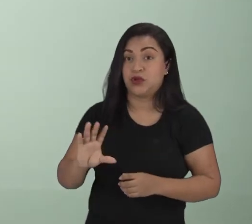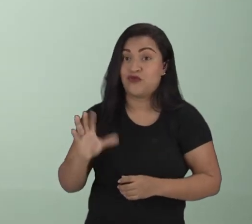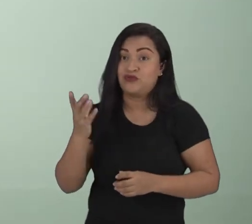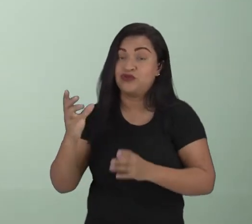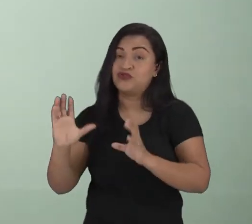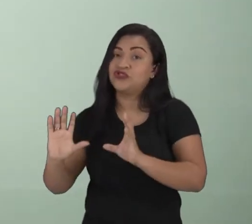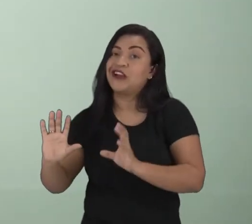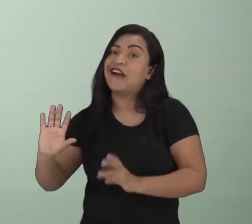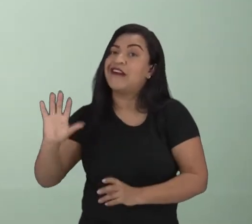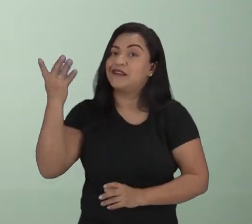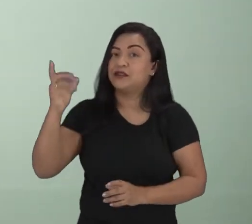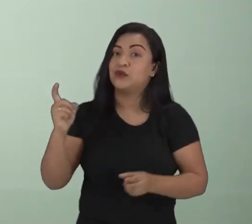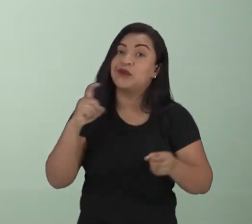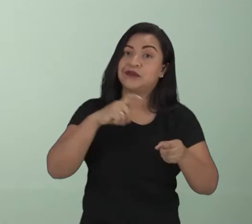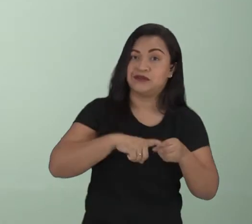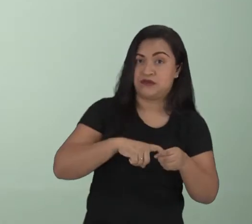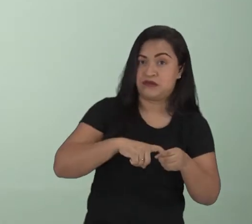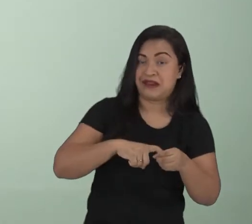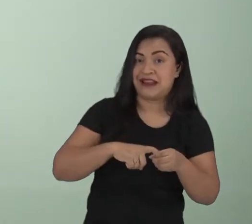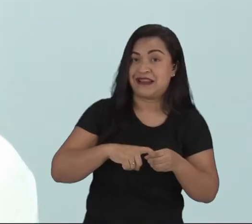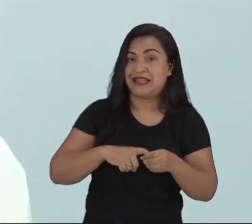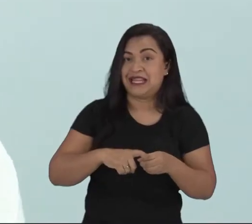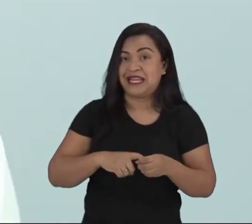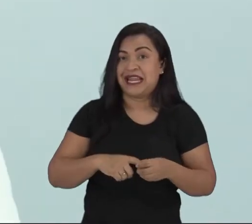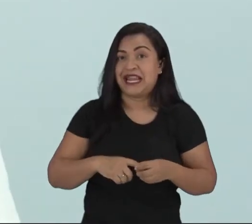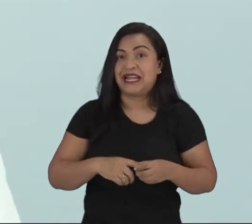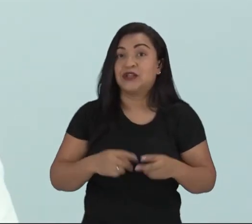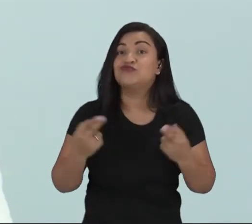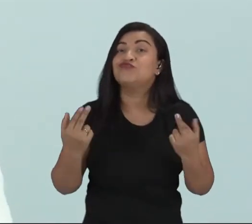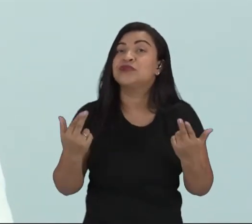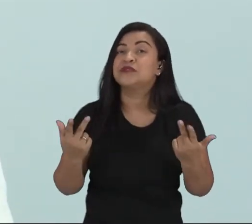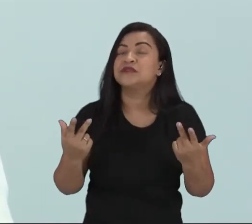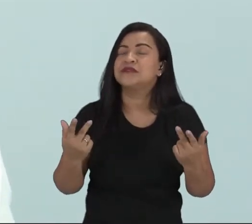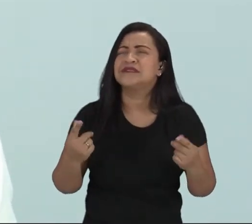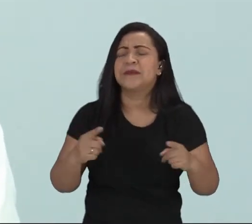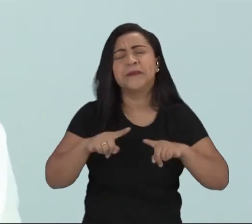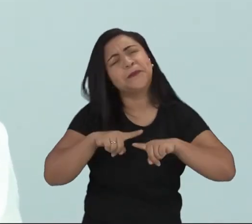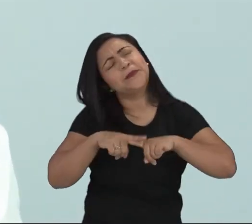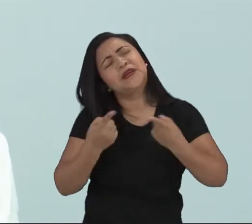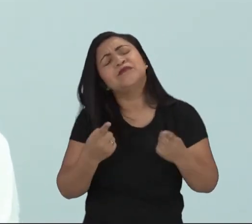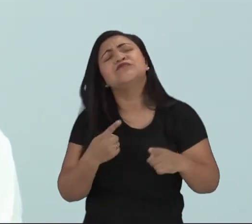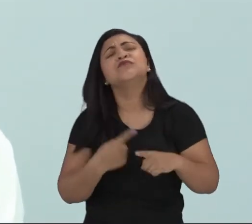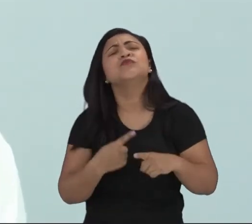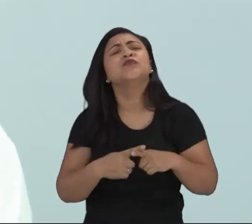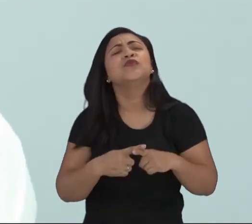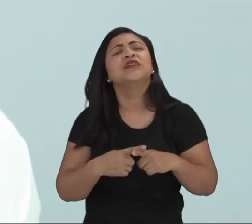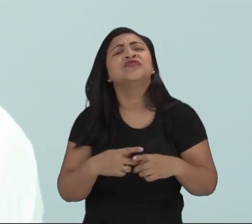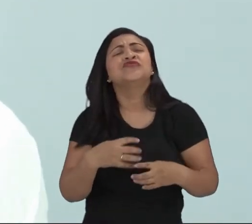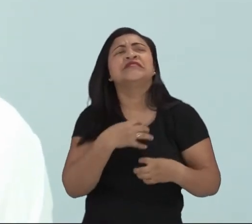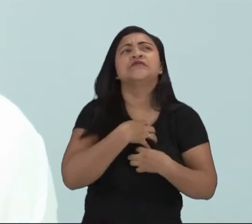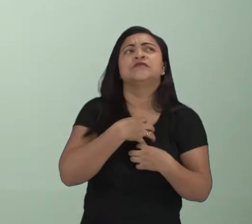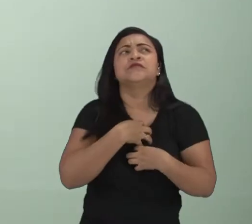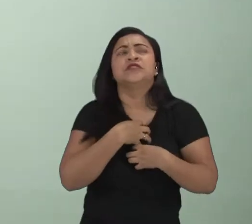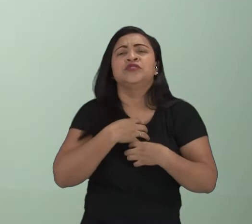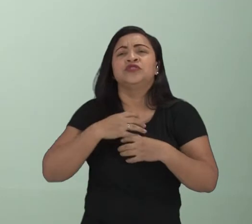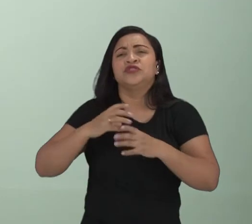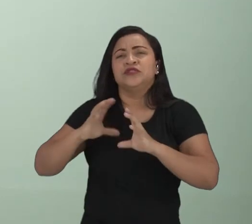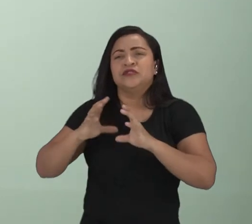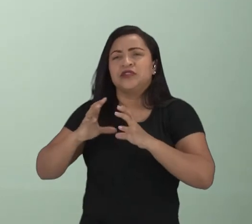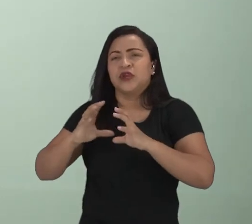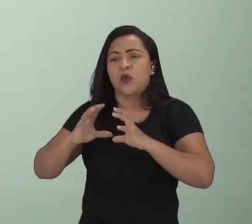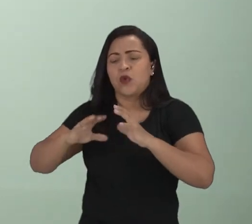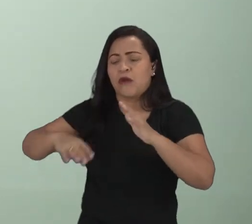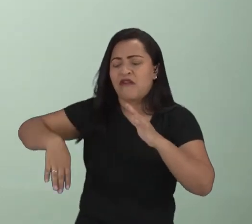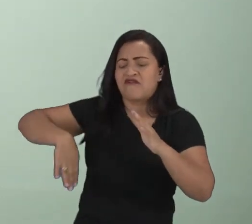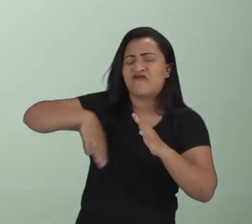têm exatamente o mesmo valor. Mas então por que a gente não sente a aplicação da mesma forma? Isso daí já